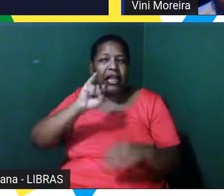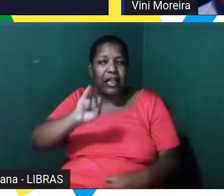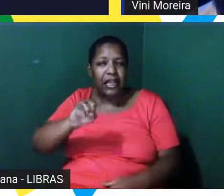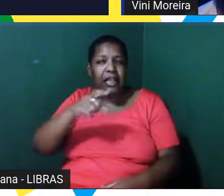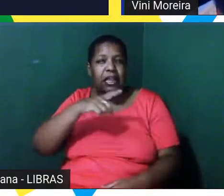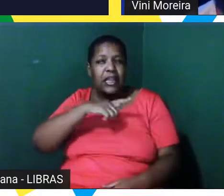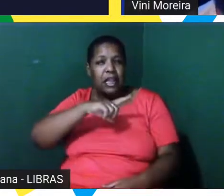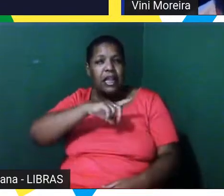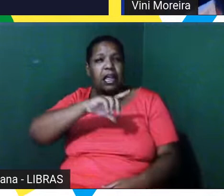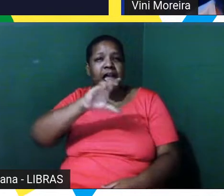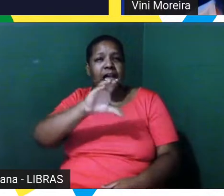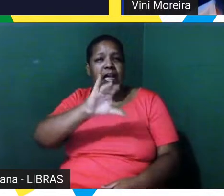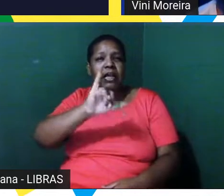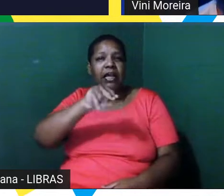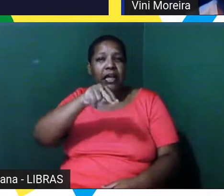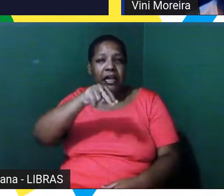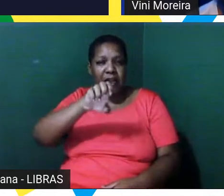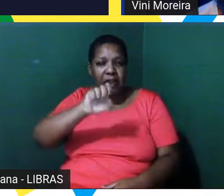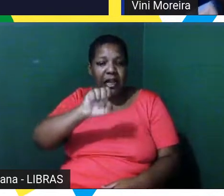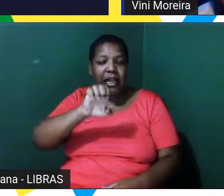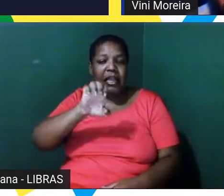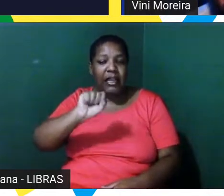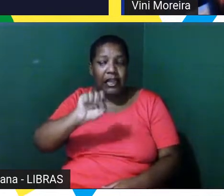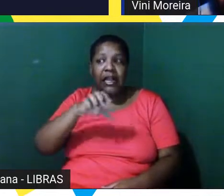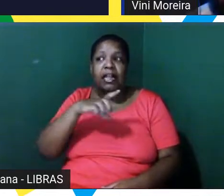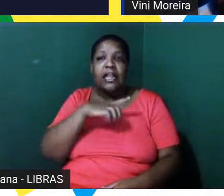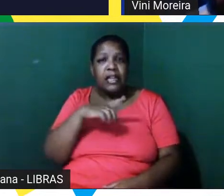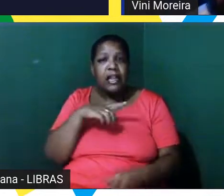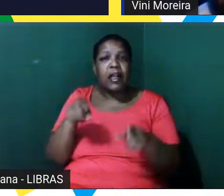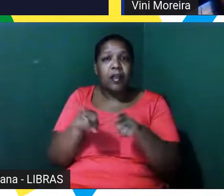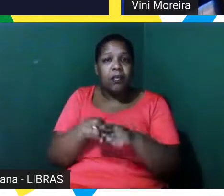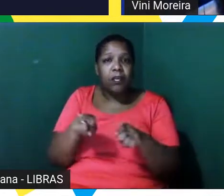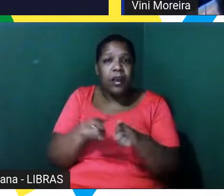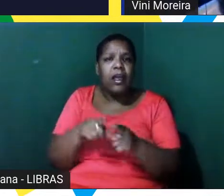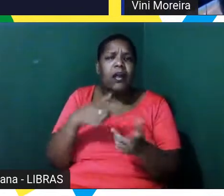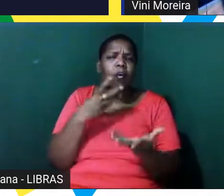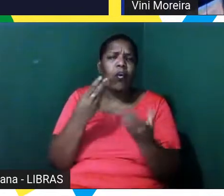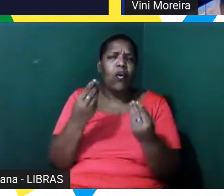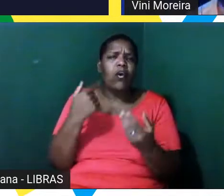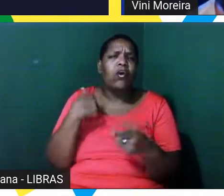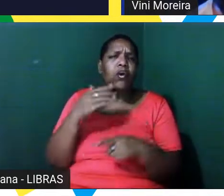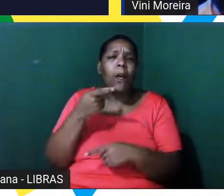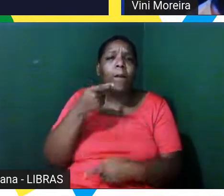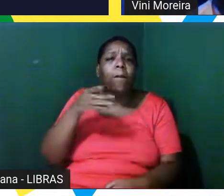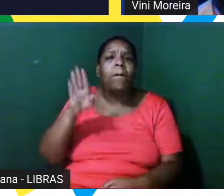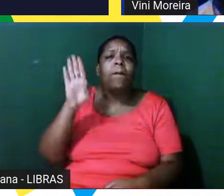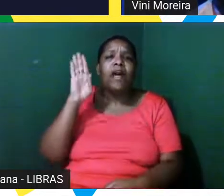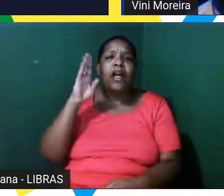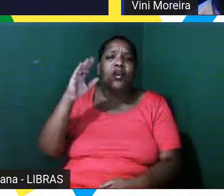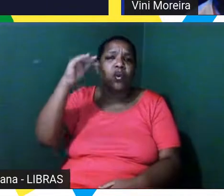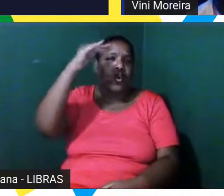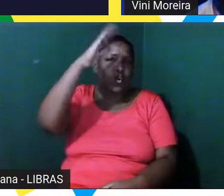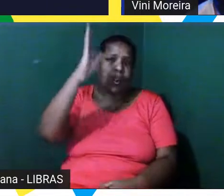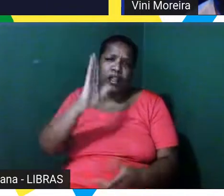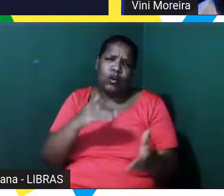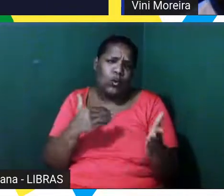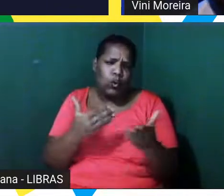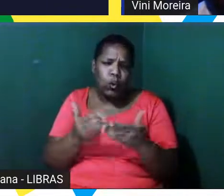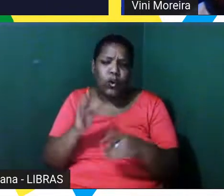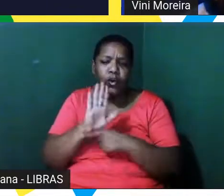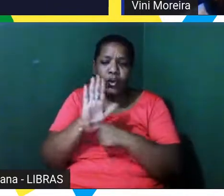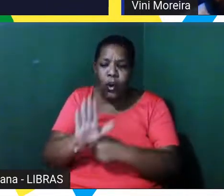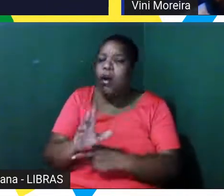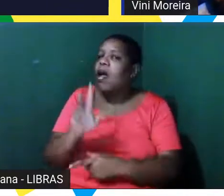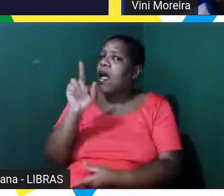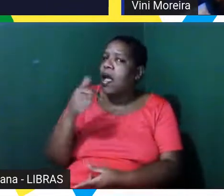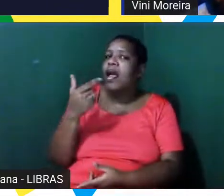Lezin política dos candidatos do Brasil inteiro e esse é o Vini grande